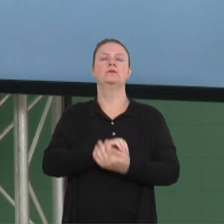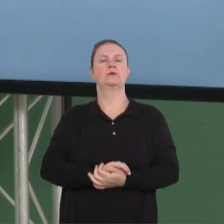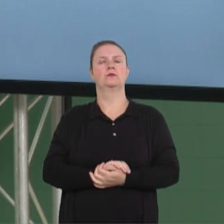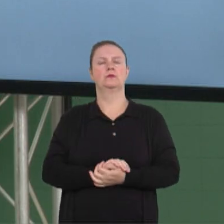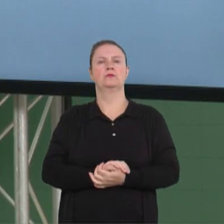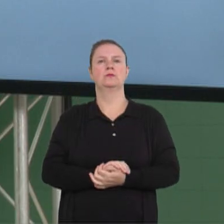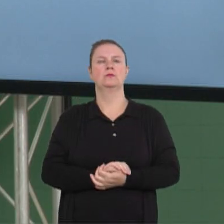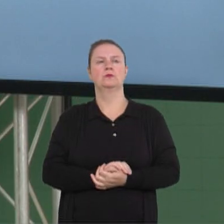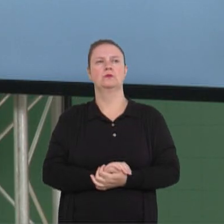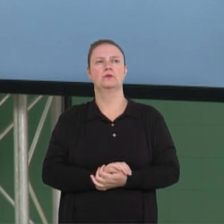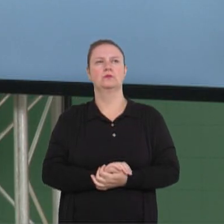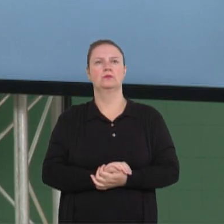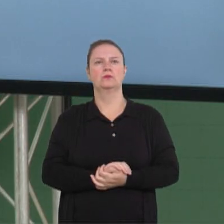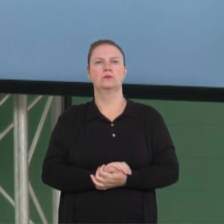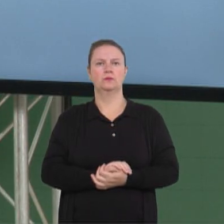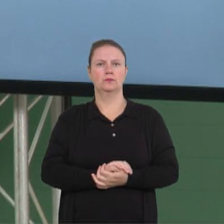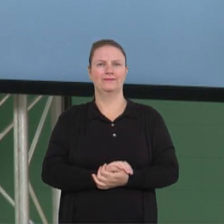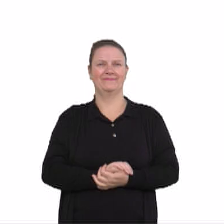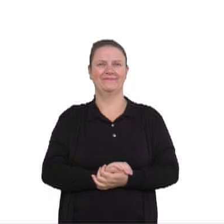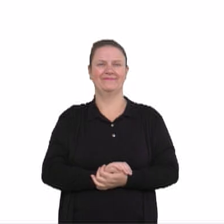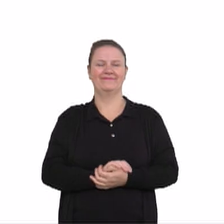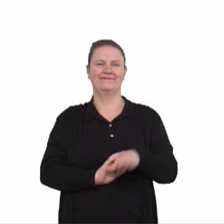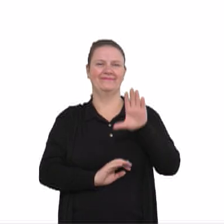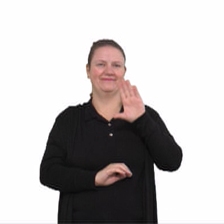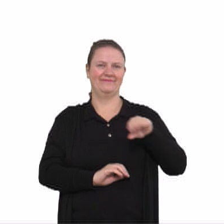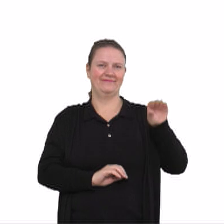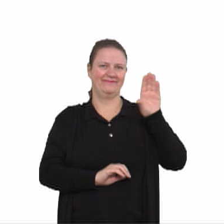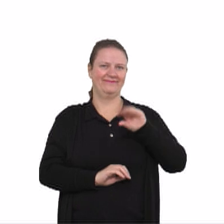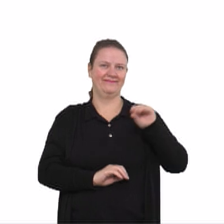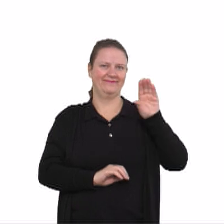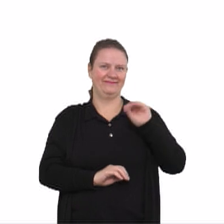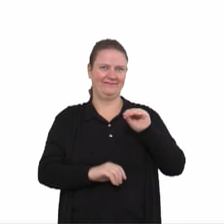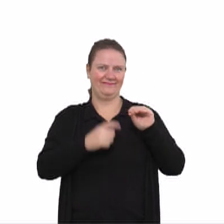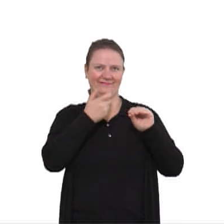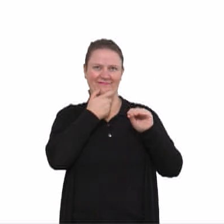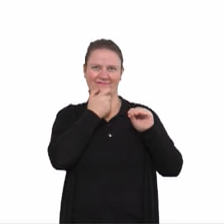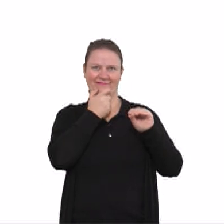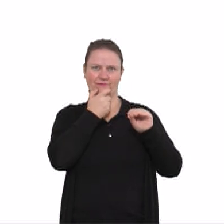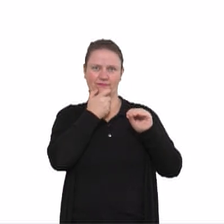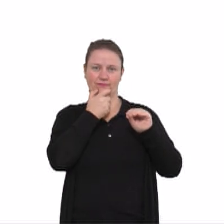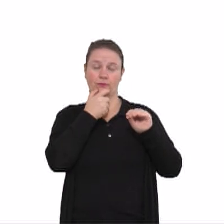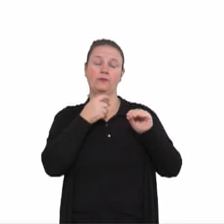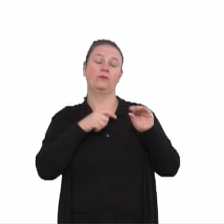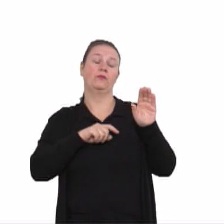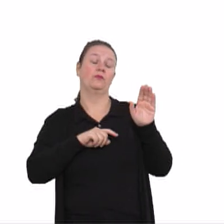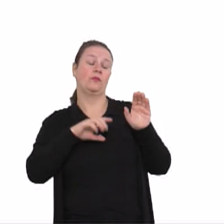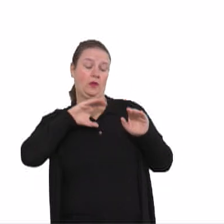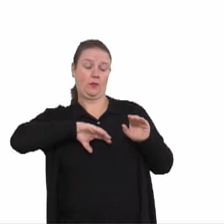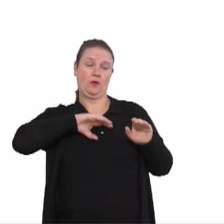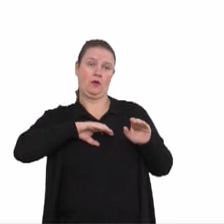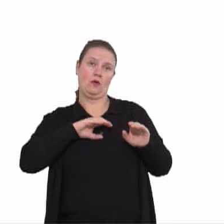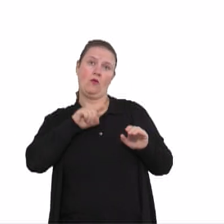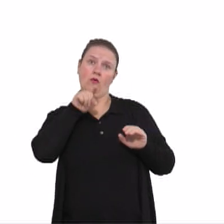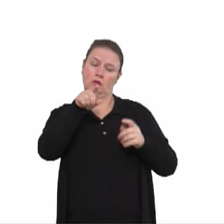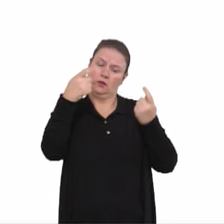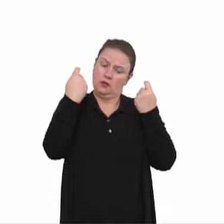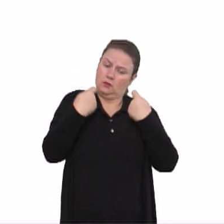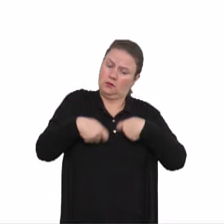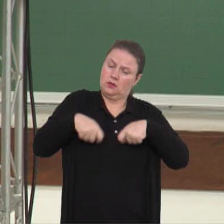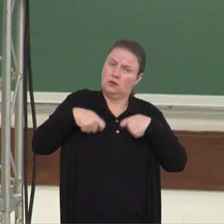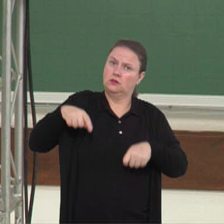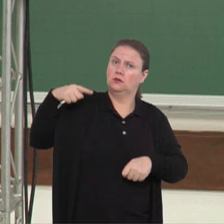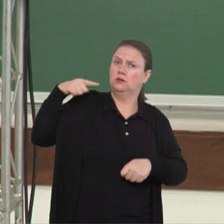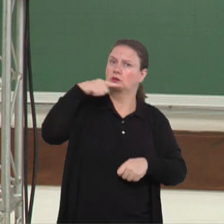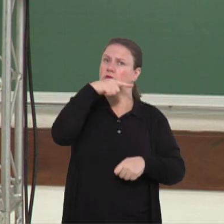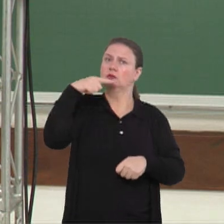gilmar just brushing after meals você deve escovar os dentes depois das refeições